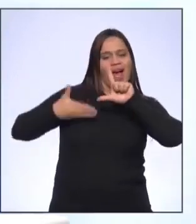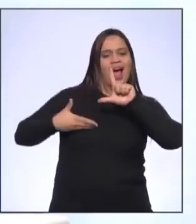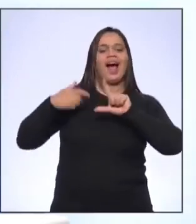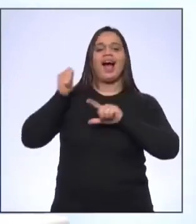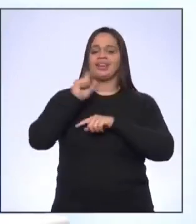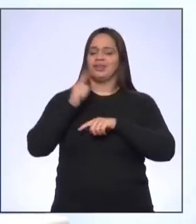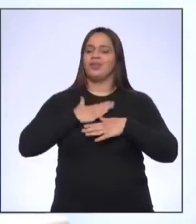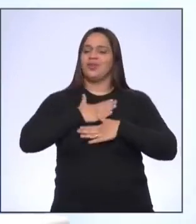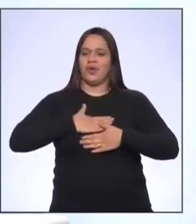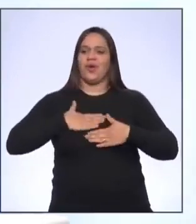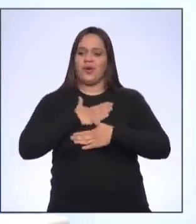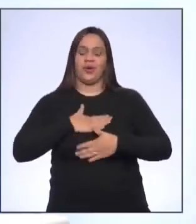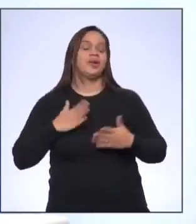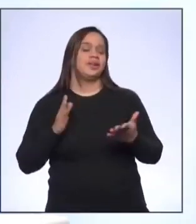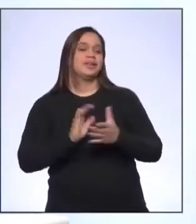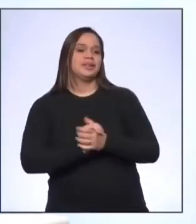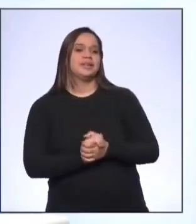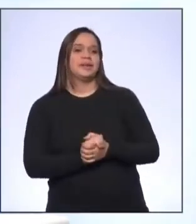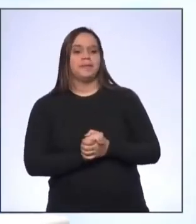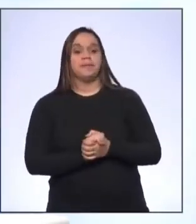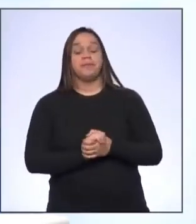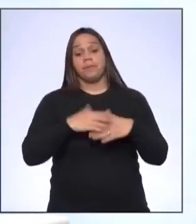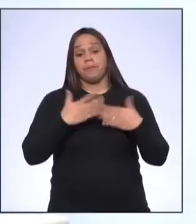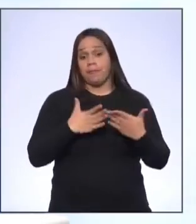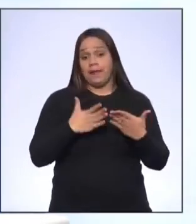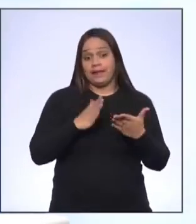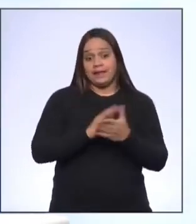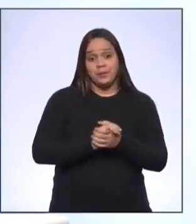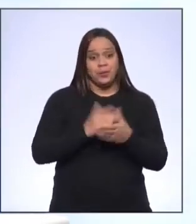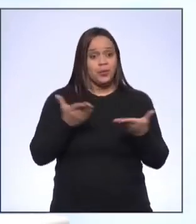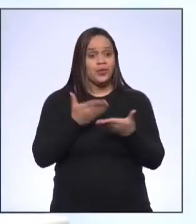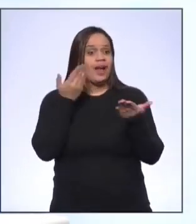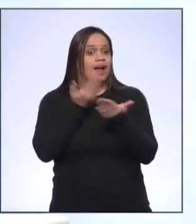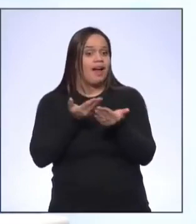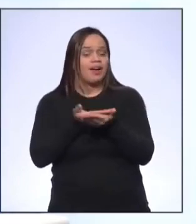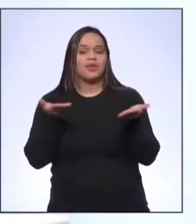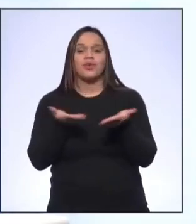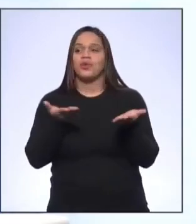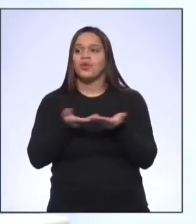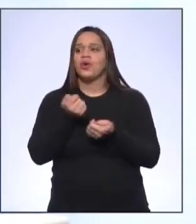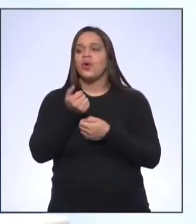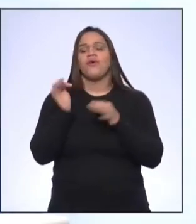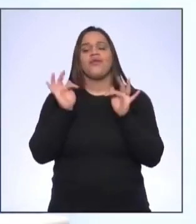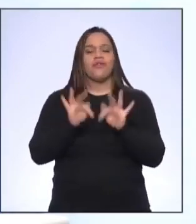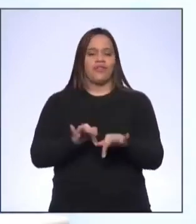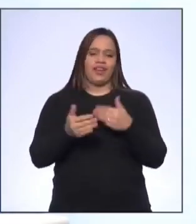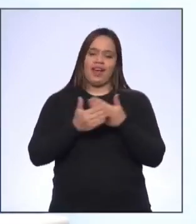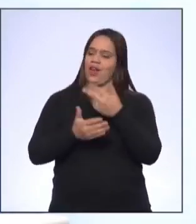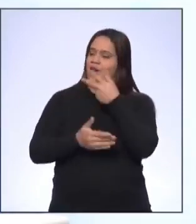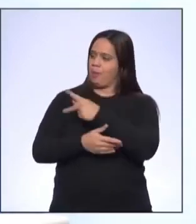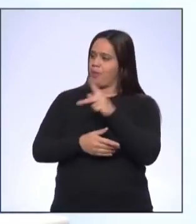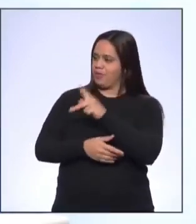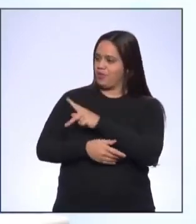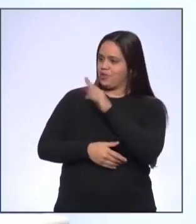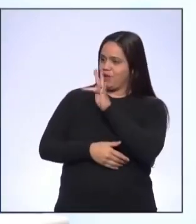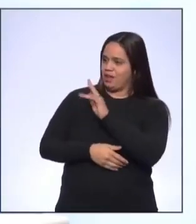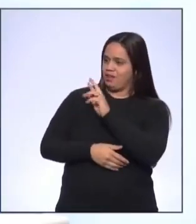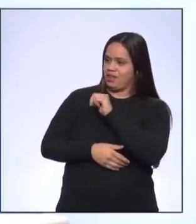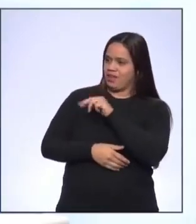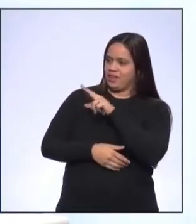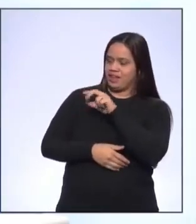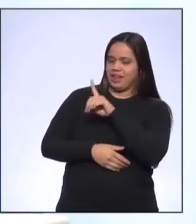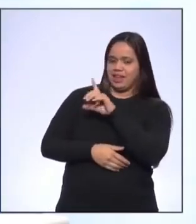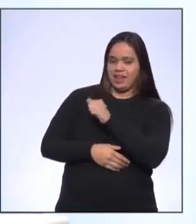né? Gente, eu acho que esta foi a nossa aula de hoje. Estamos chegando ao final da nossa aula. Professora Fernanda, muito obrigado por